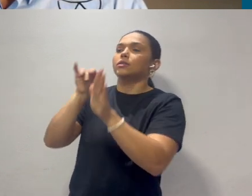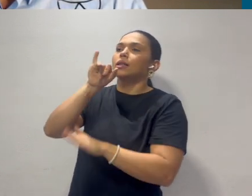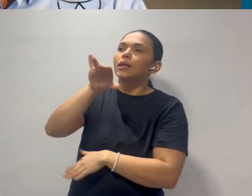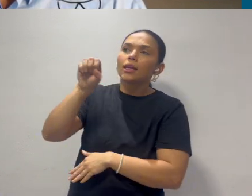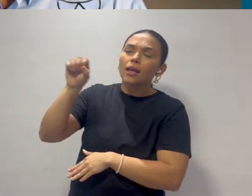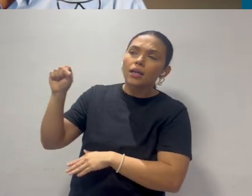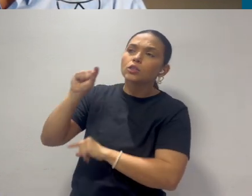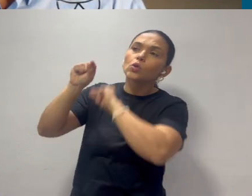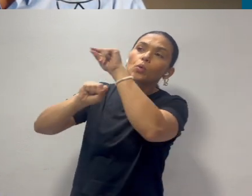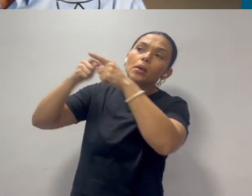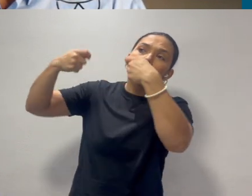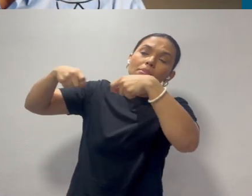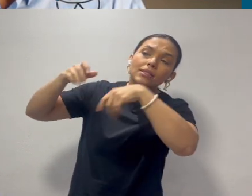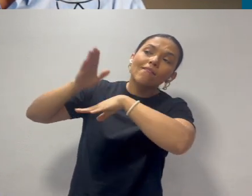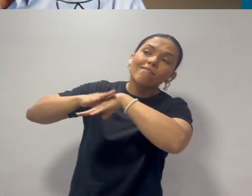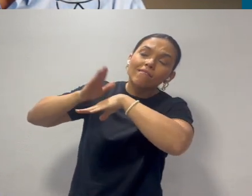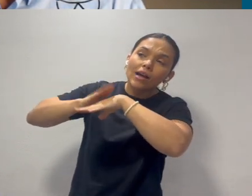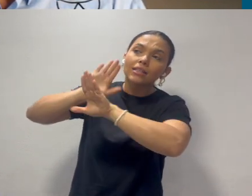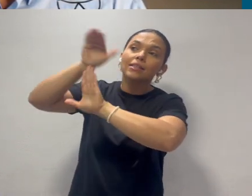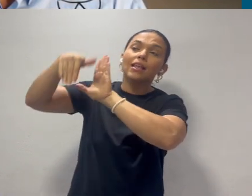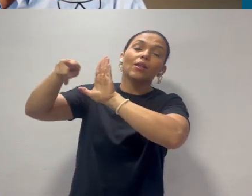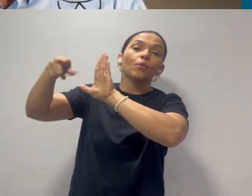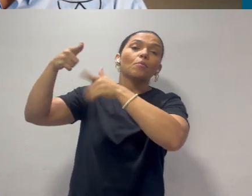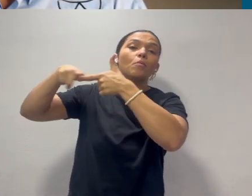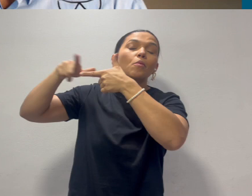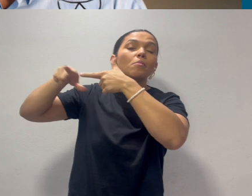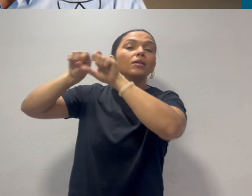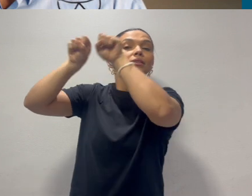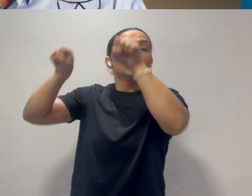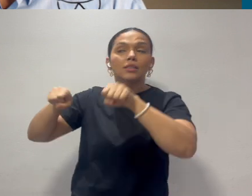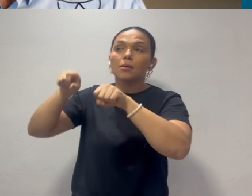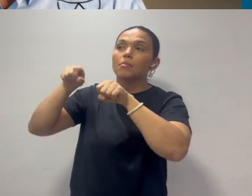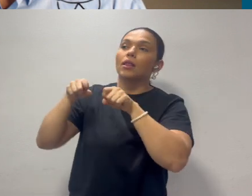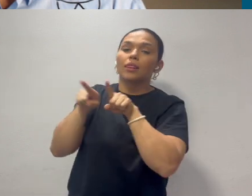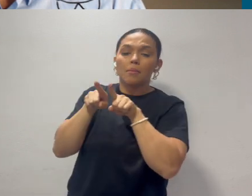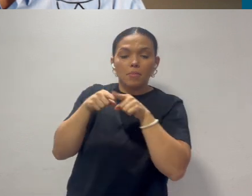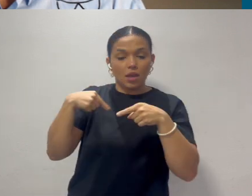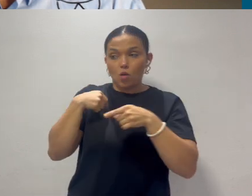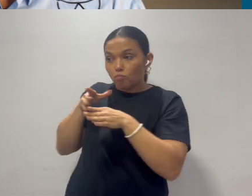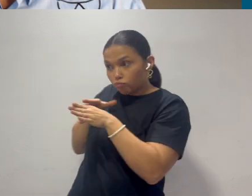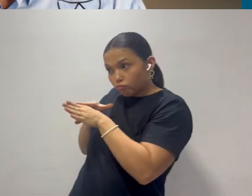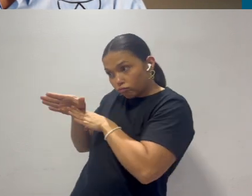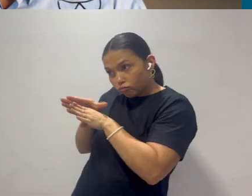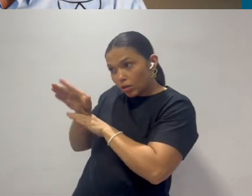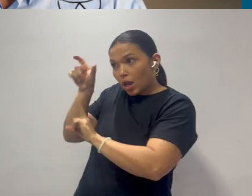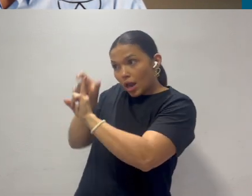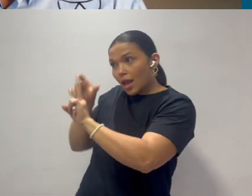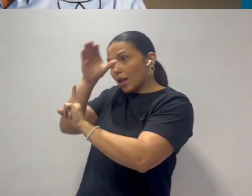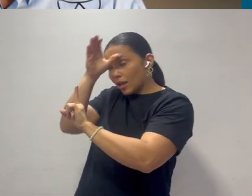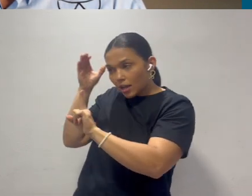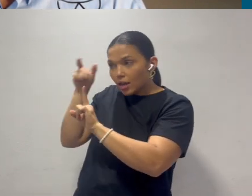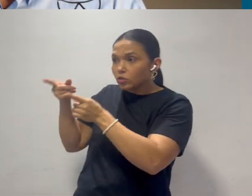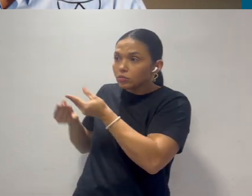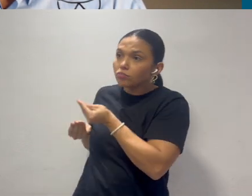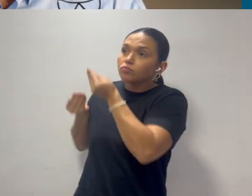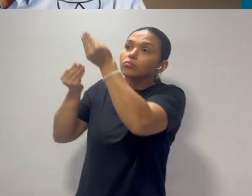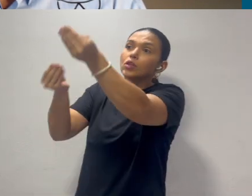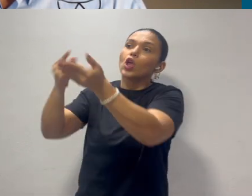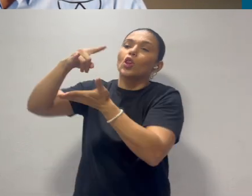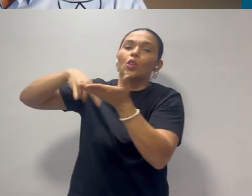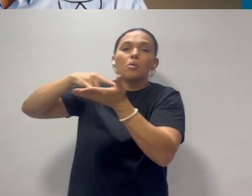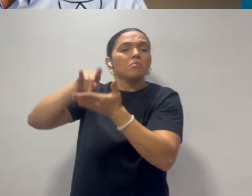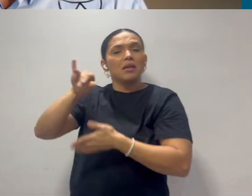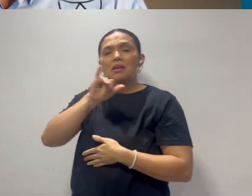feito. E você é orientado do que levar. E o INSS concedeu da forma administrativa muito